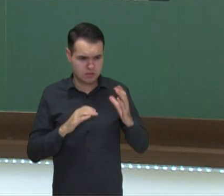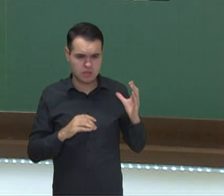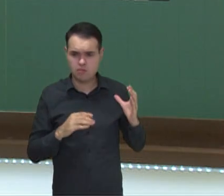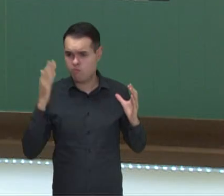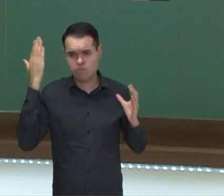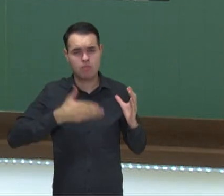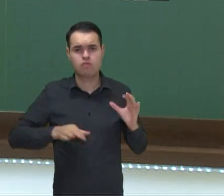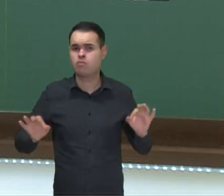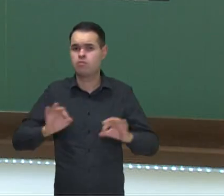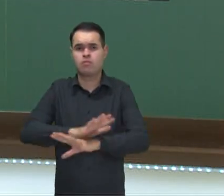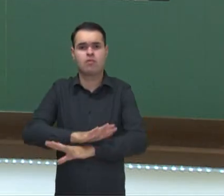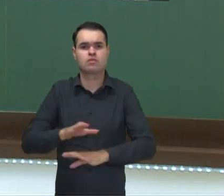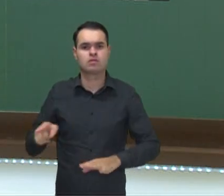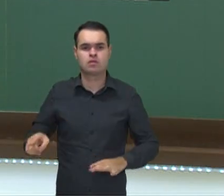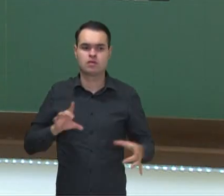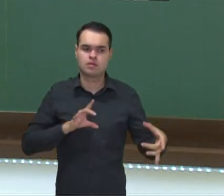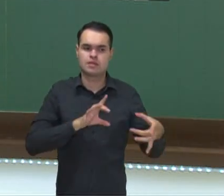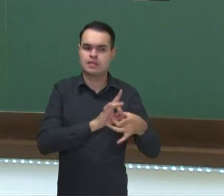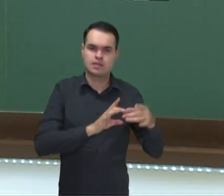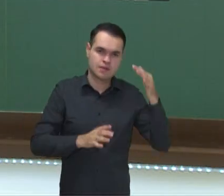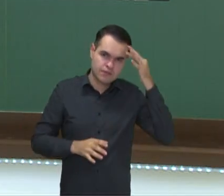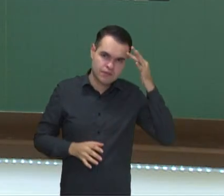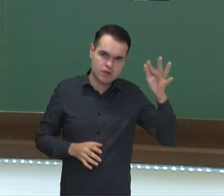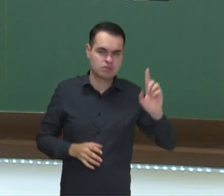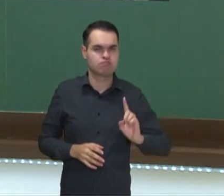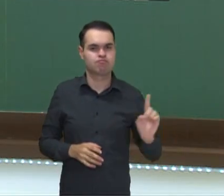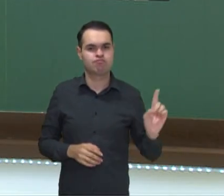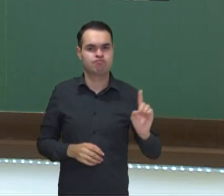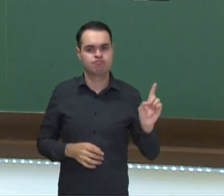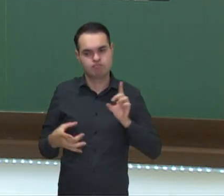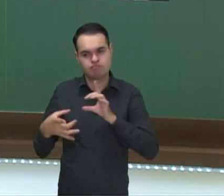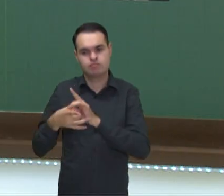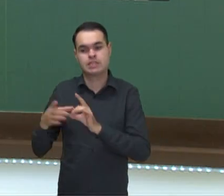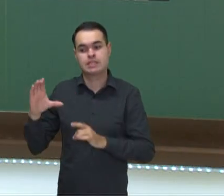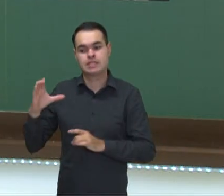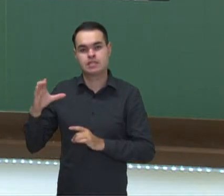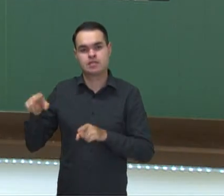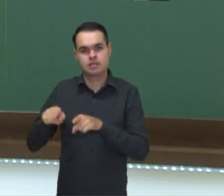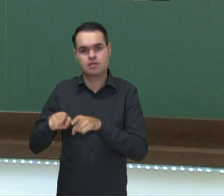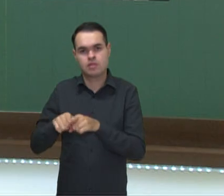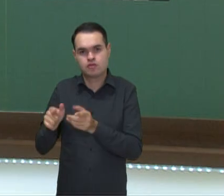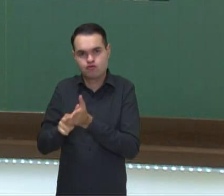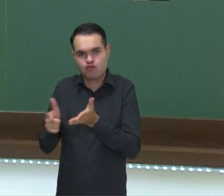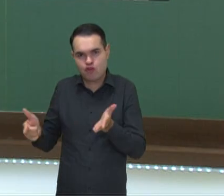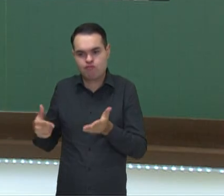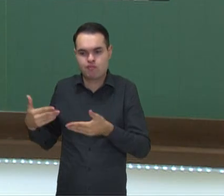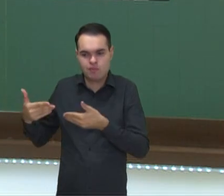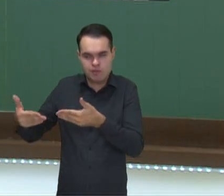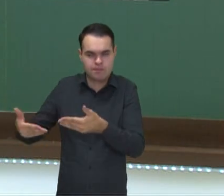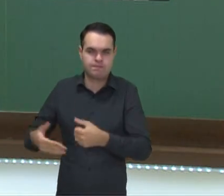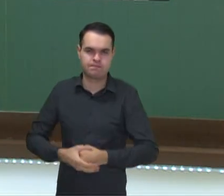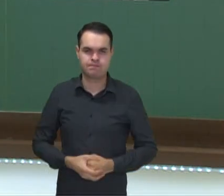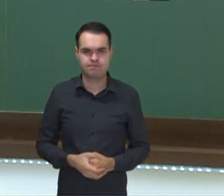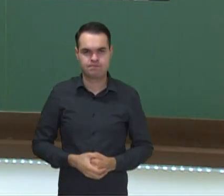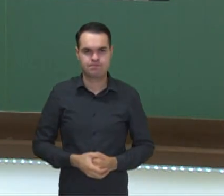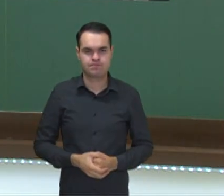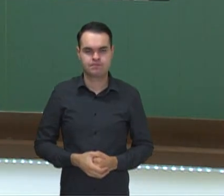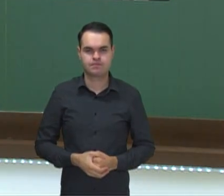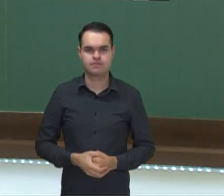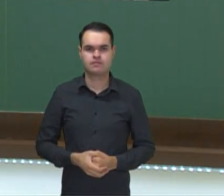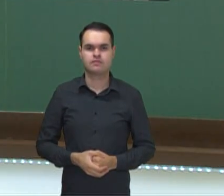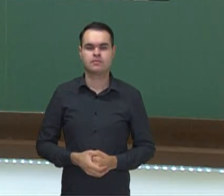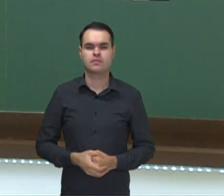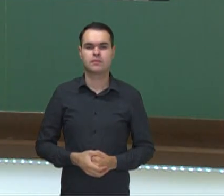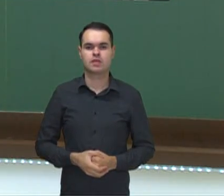não está ligado à filosofia também, e sim à ciência e ao jornalismo, os nossos discursos.